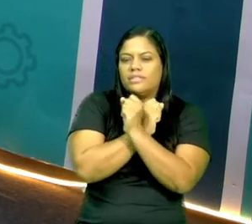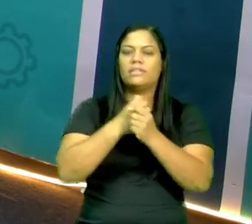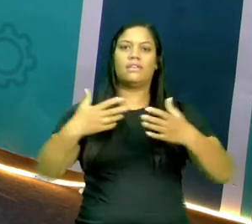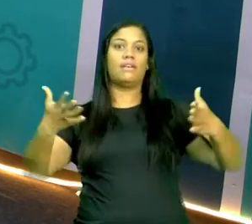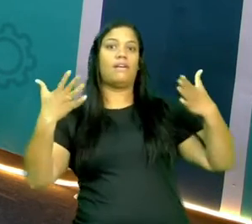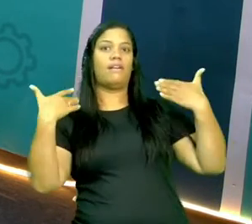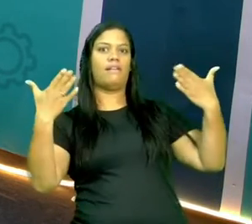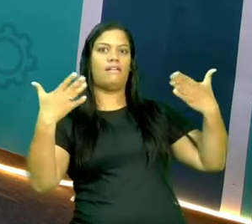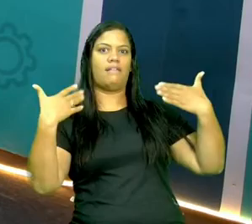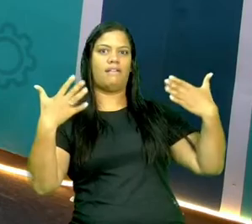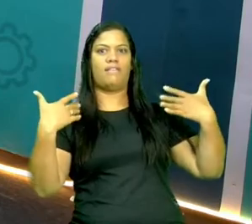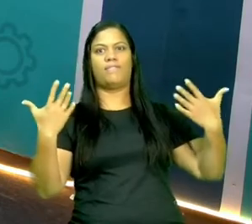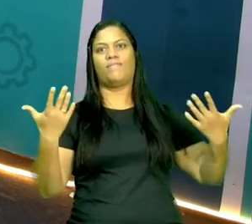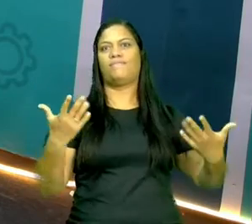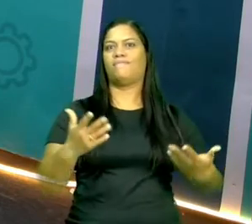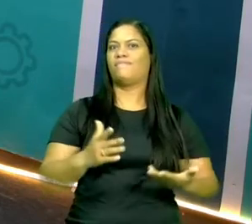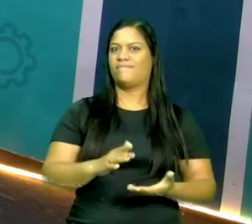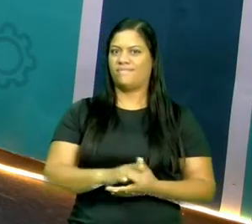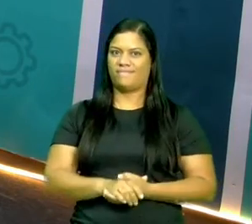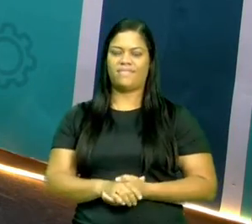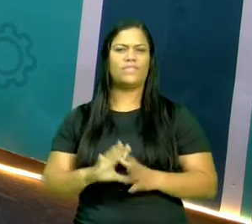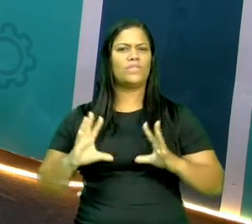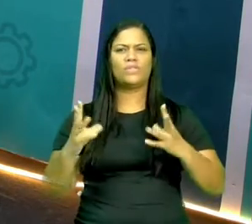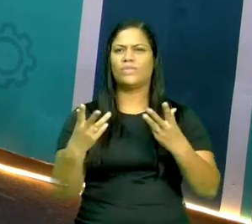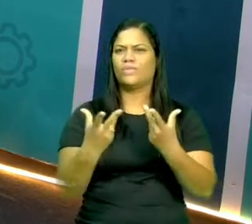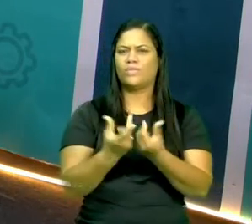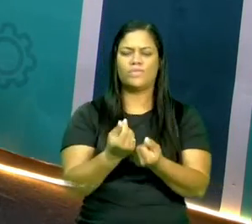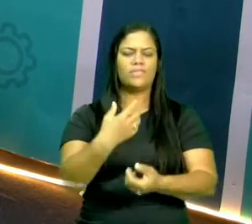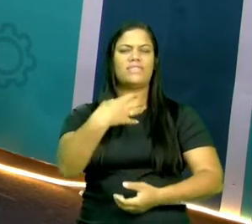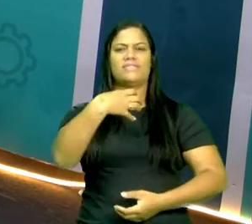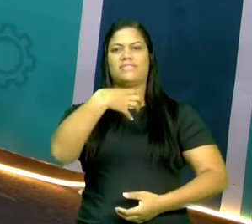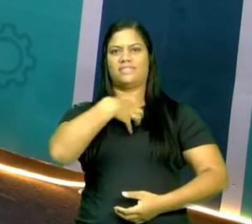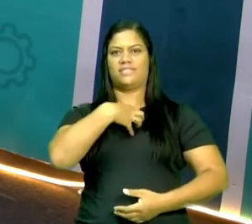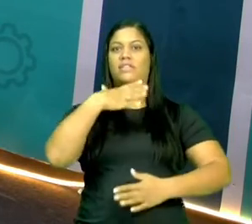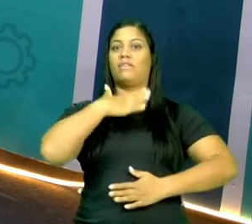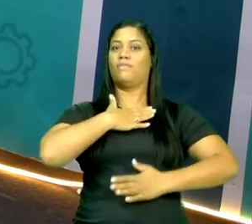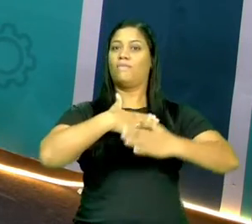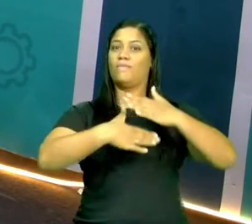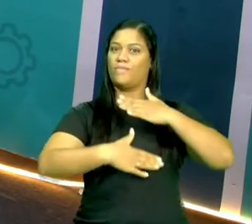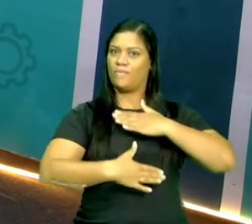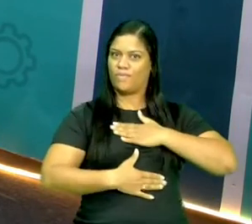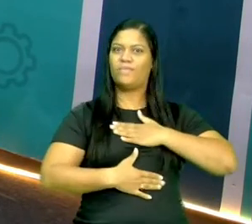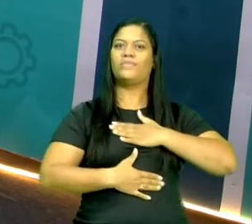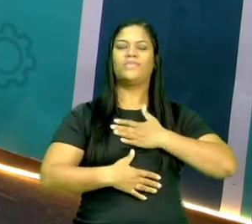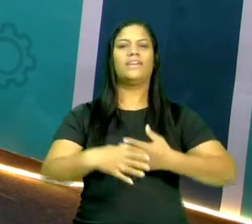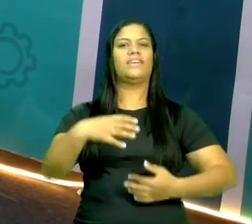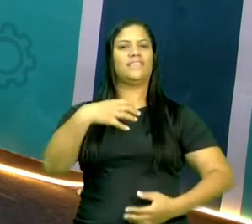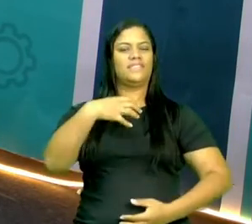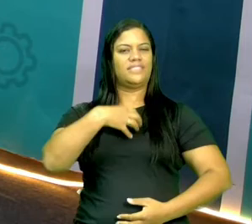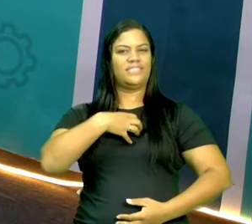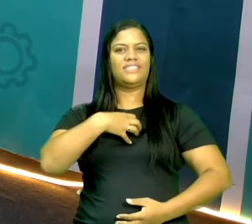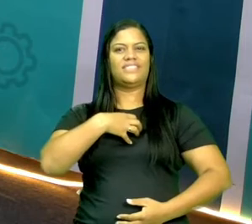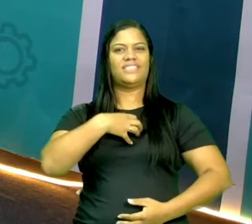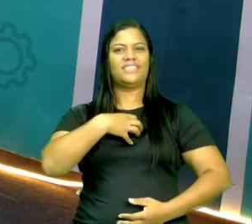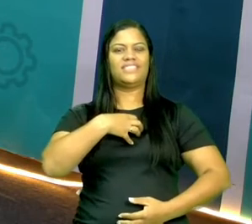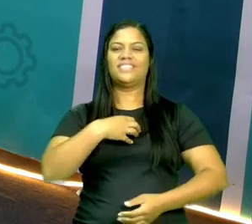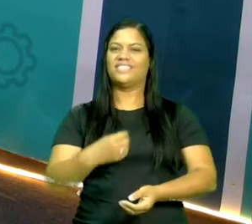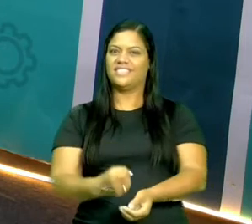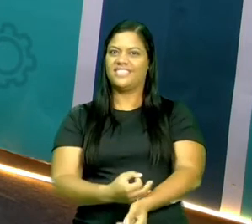está com calor, né? Isso tudo que a gente sente no nosso corpinho são sensações